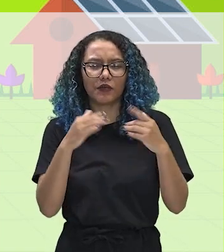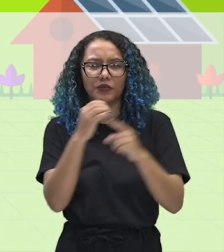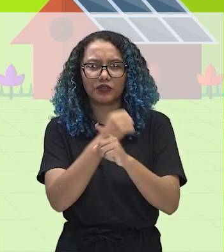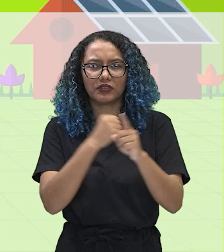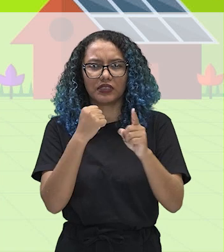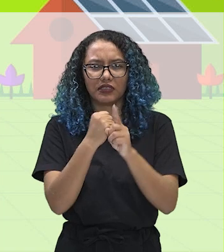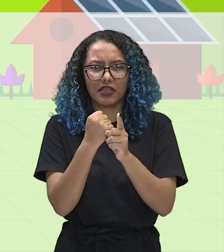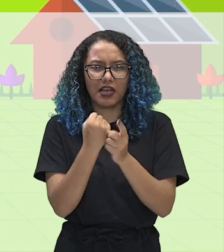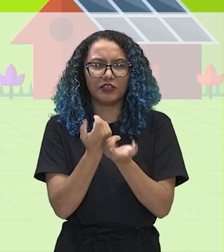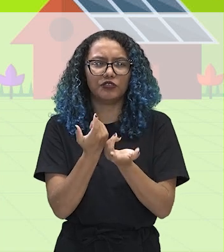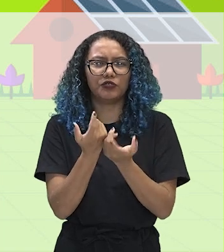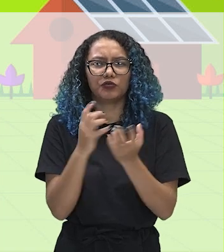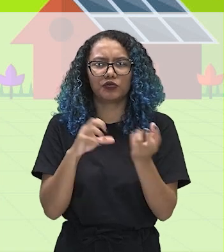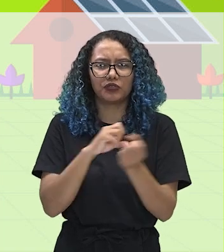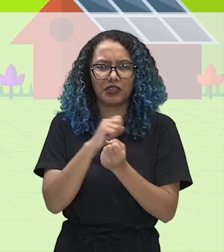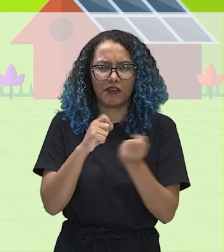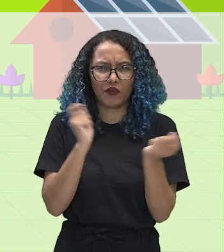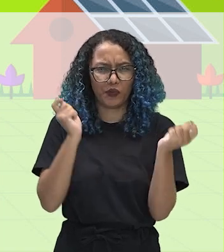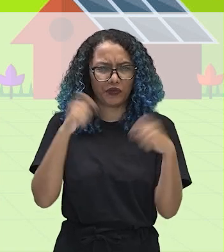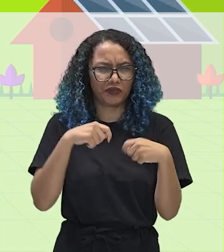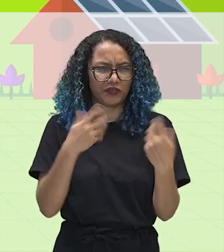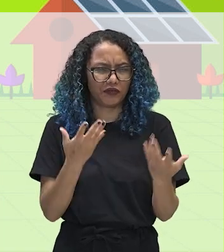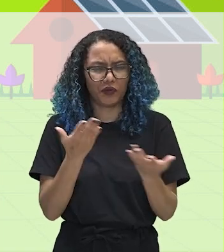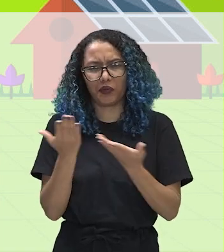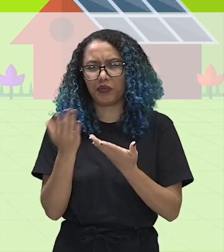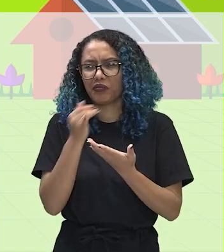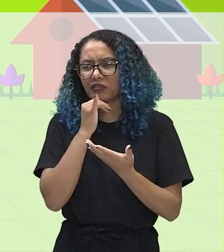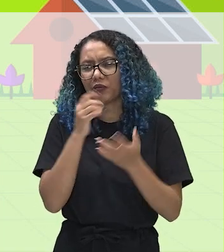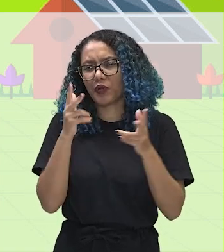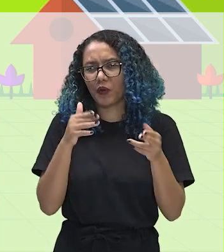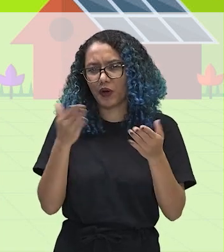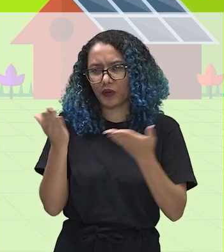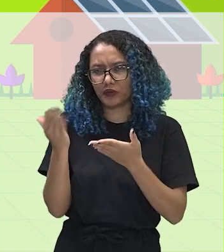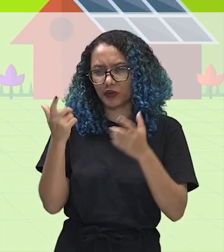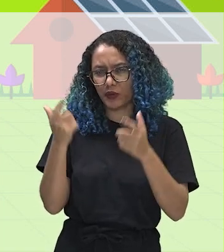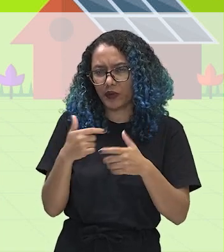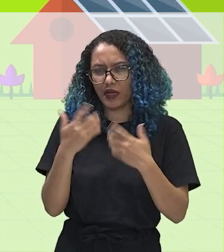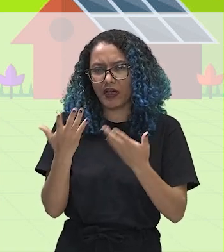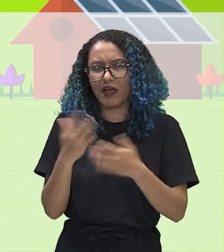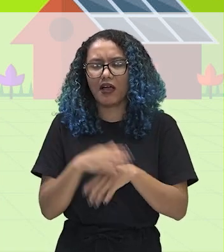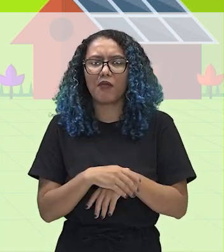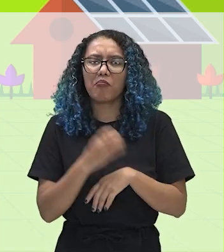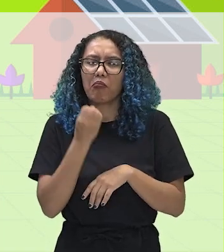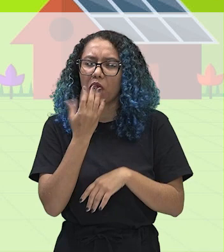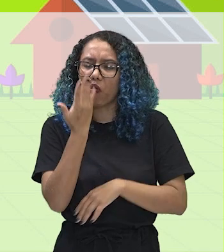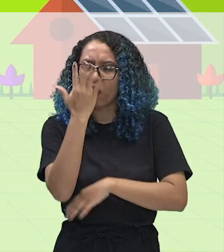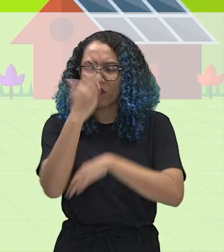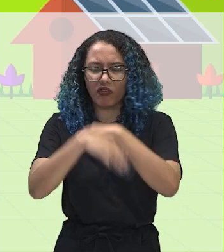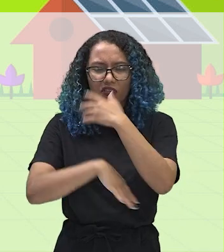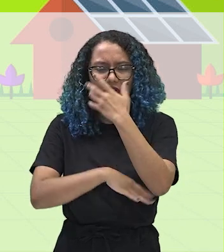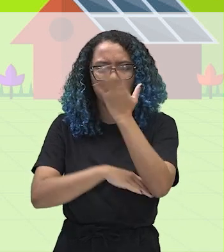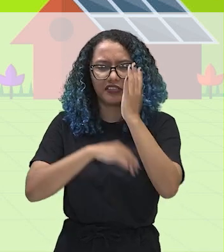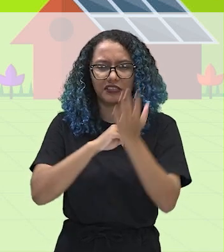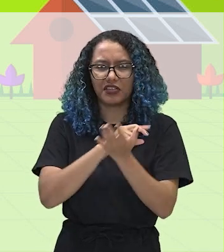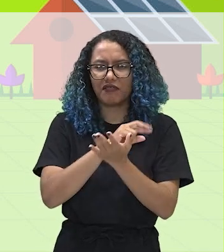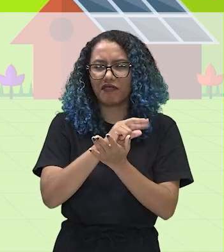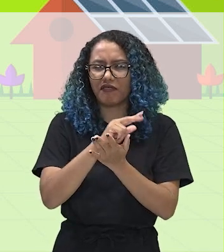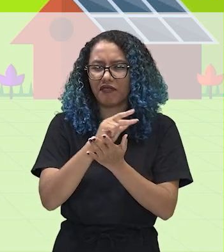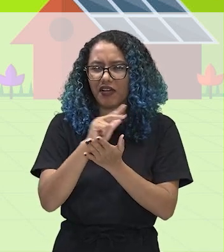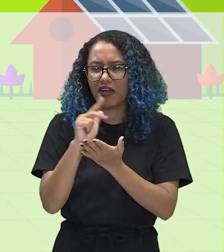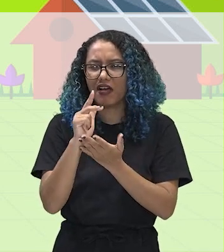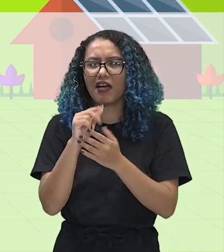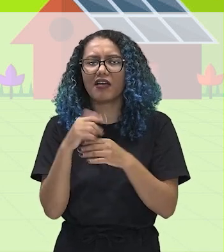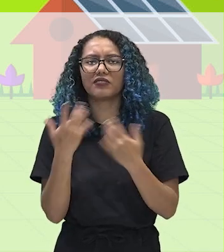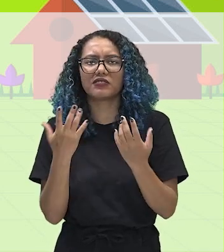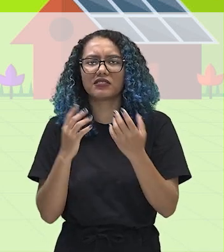forma sustentável? Assim, ó, como esse ambiente aqui, um ambiente verde, um ambiente limpo, onde a indústria é